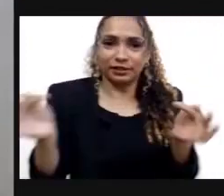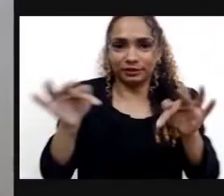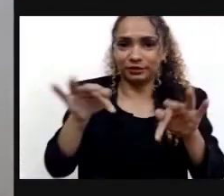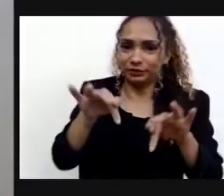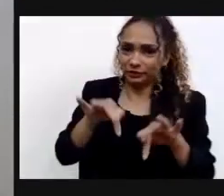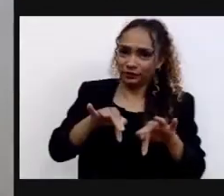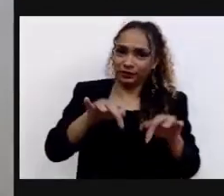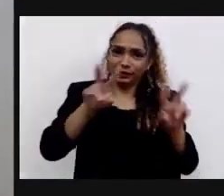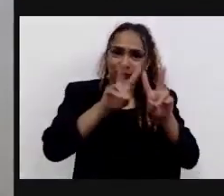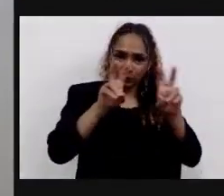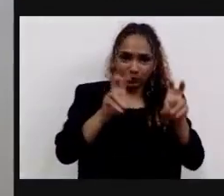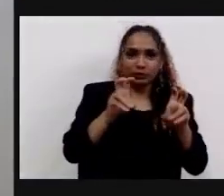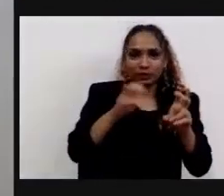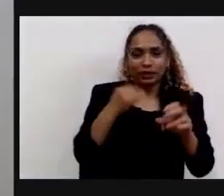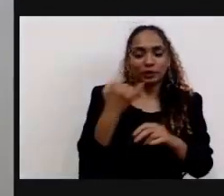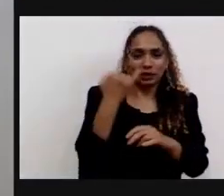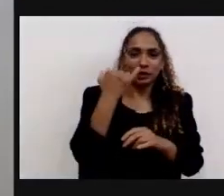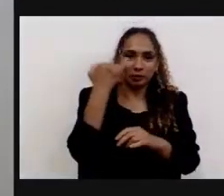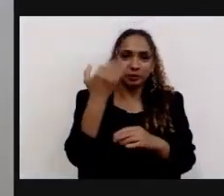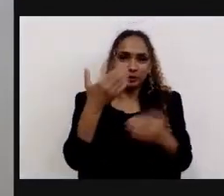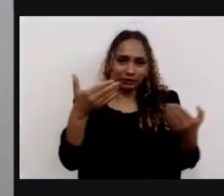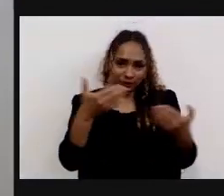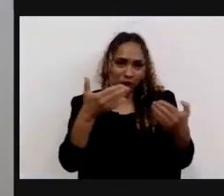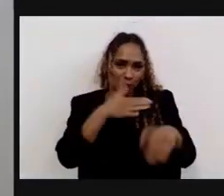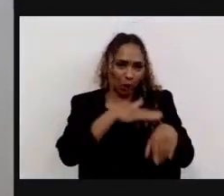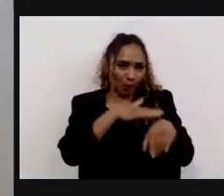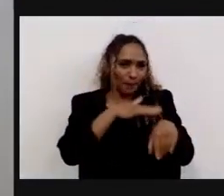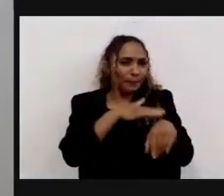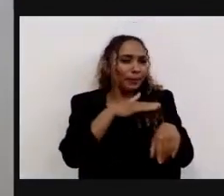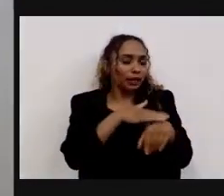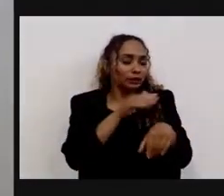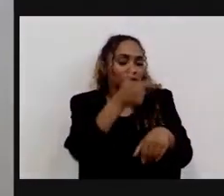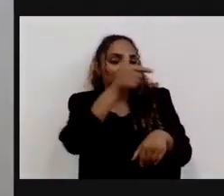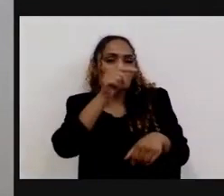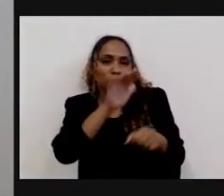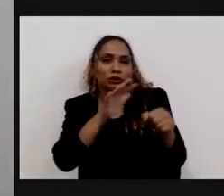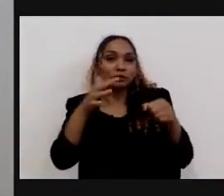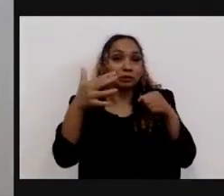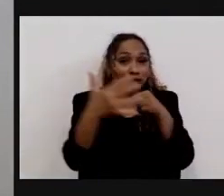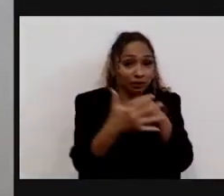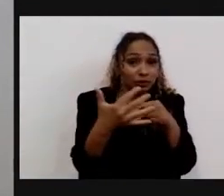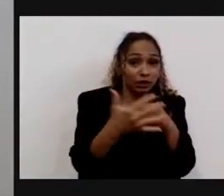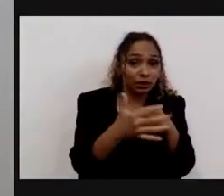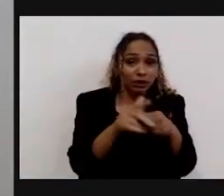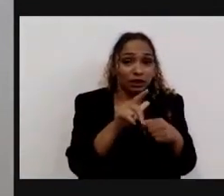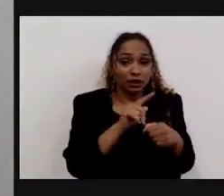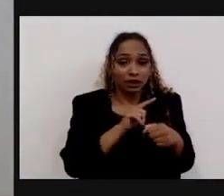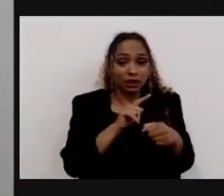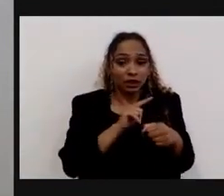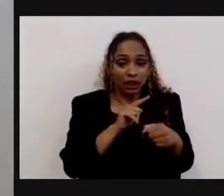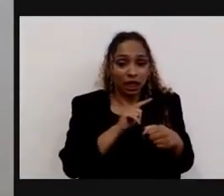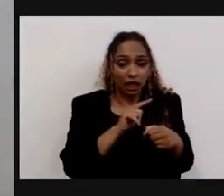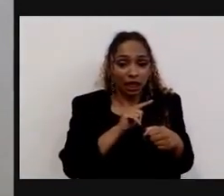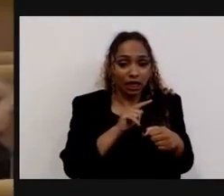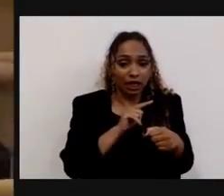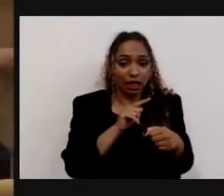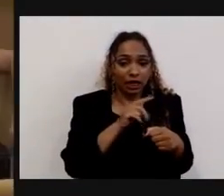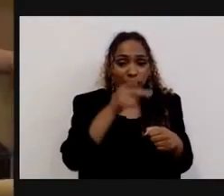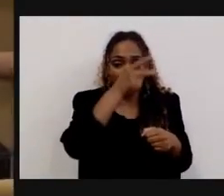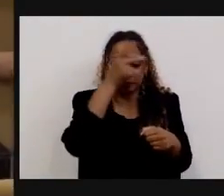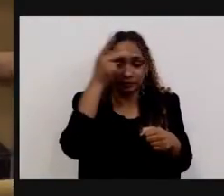tema que sempre foi importante agora ainda mais posso pandemia o quanto a